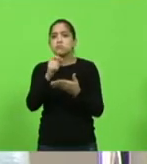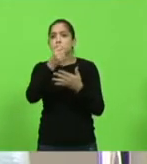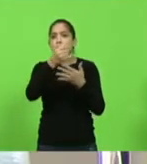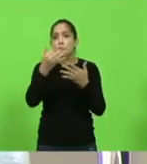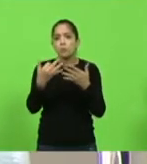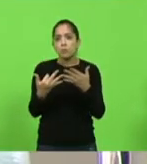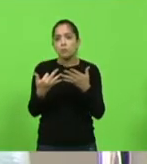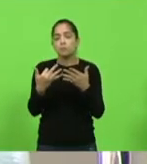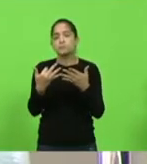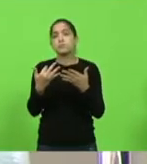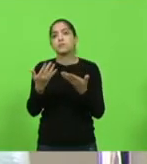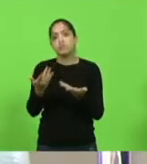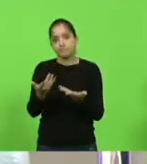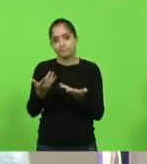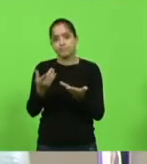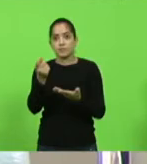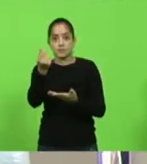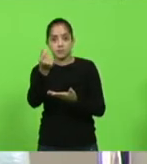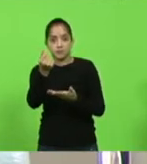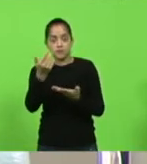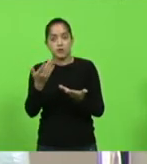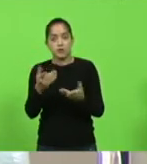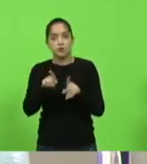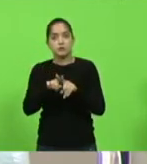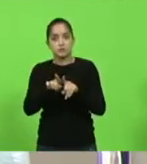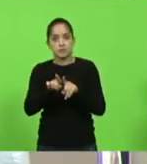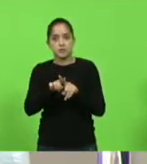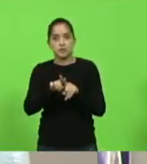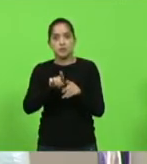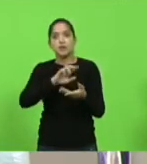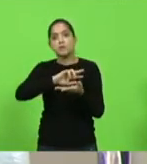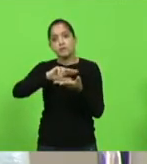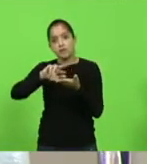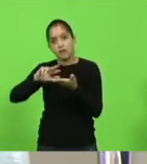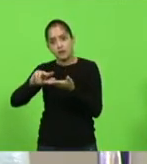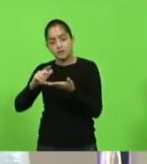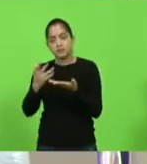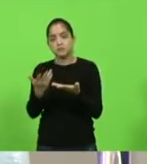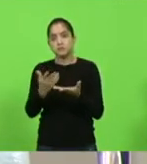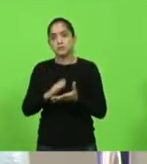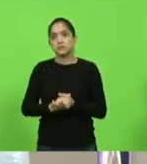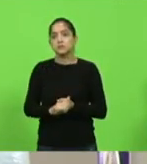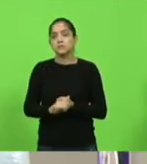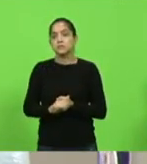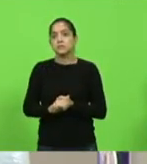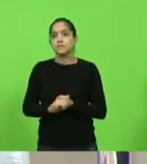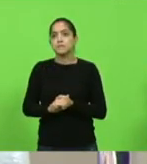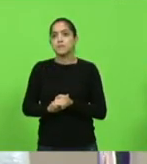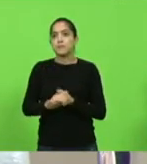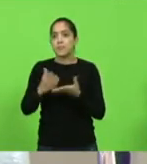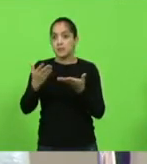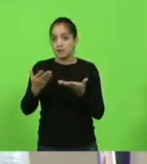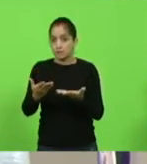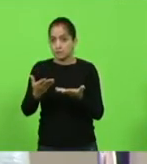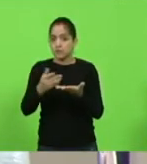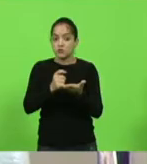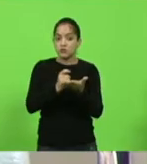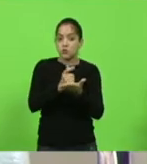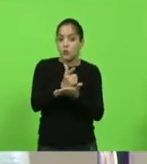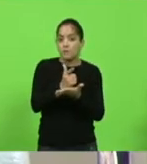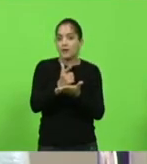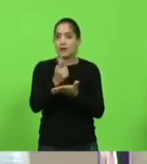nisso também ganhamos já nem de preço é claro onde vários órgãos e se colocando à disposição de adquirir o produto